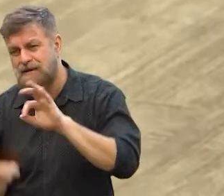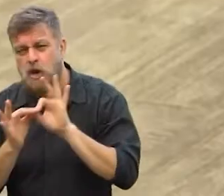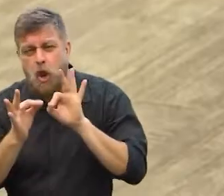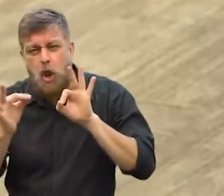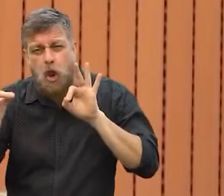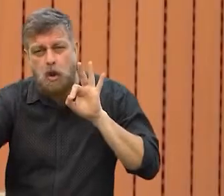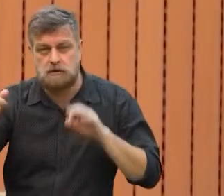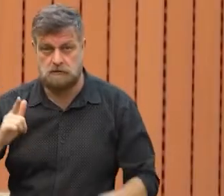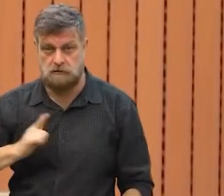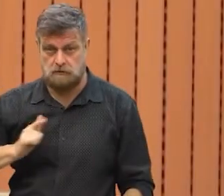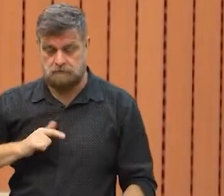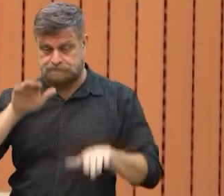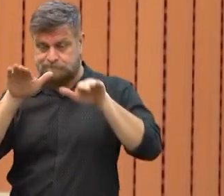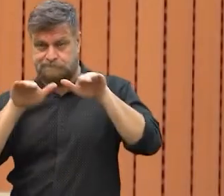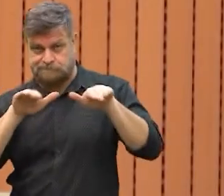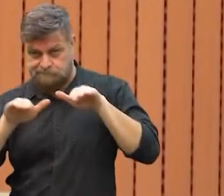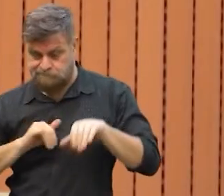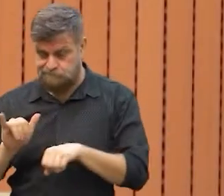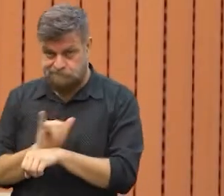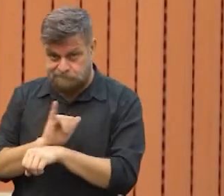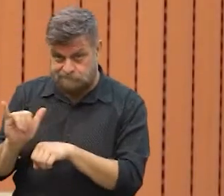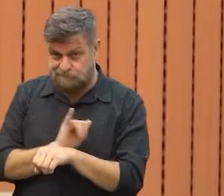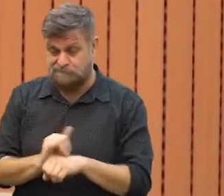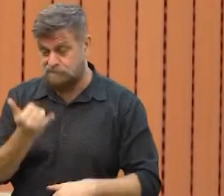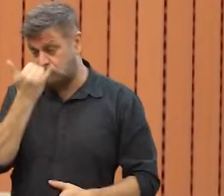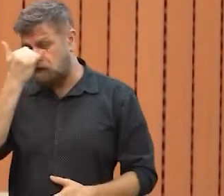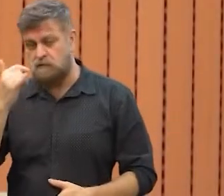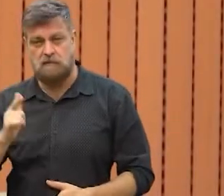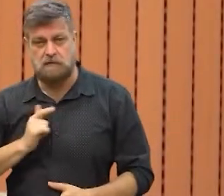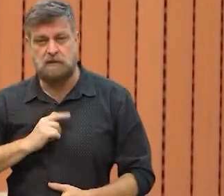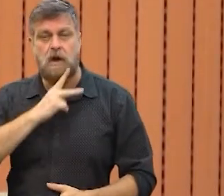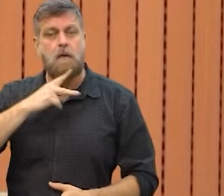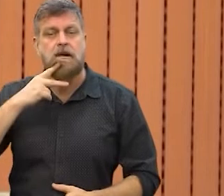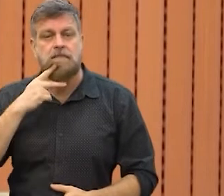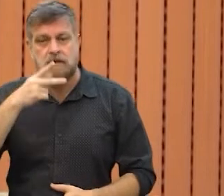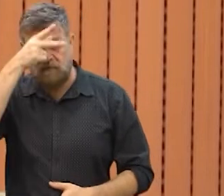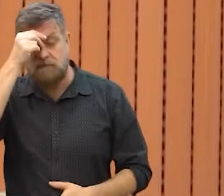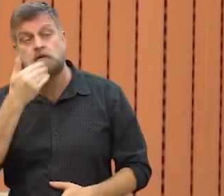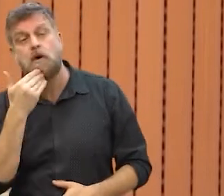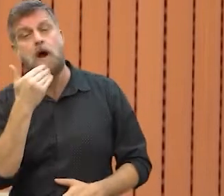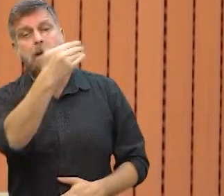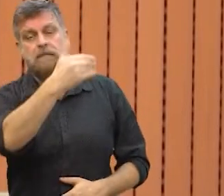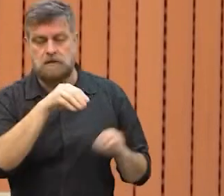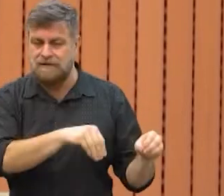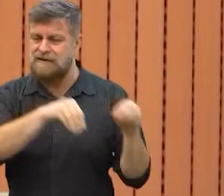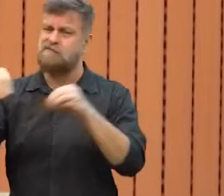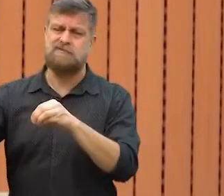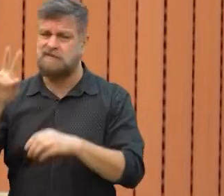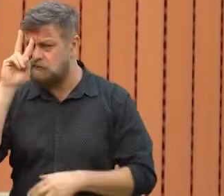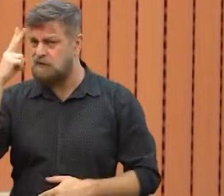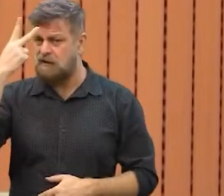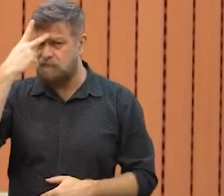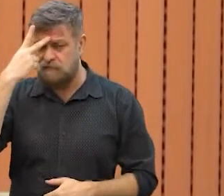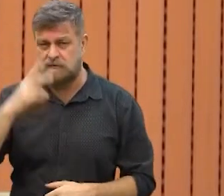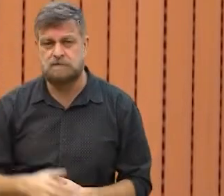que é muito longe. Por conta de toda a logística que envolve a situação, Permínio Monteiro pede à Prefeitura que reveja essa